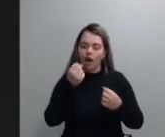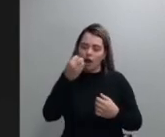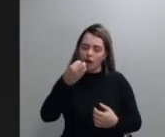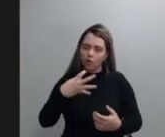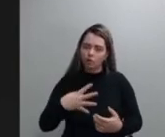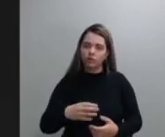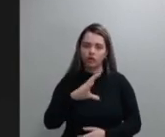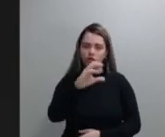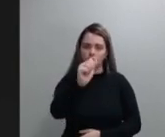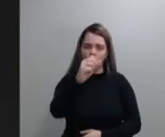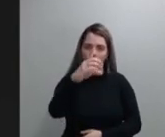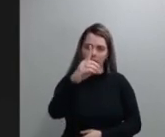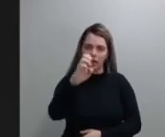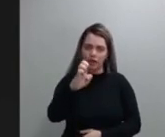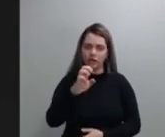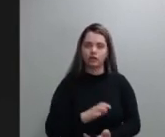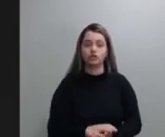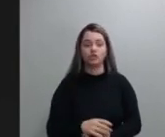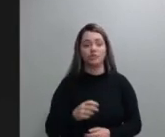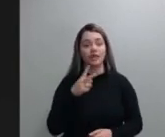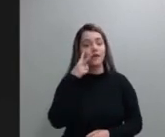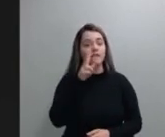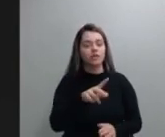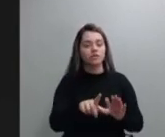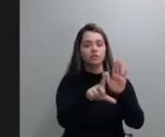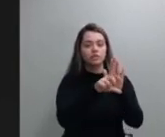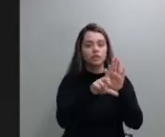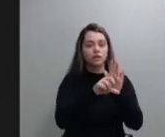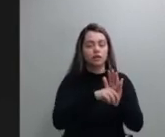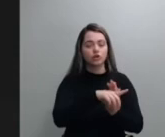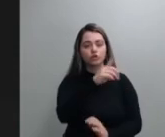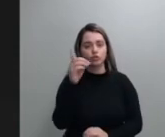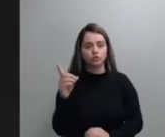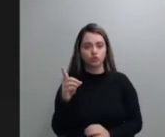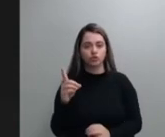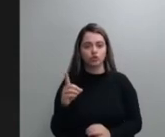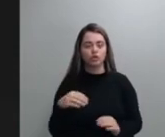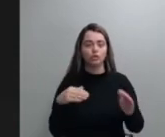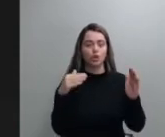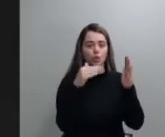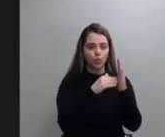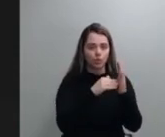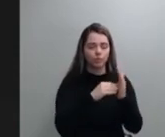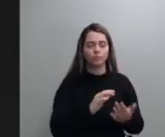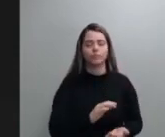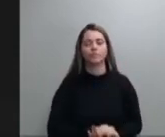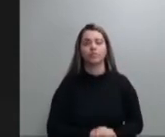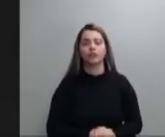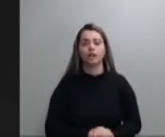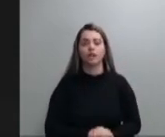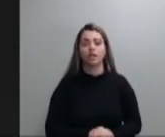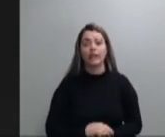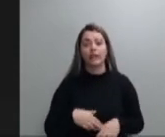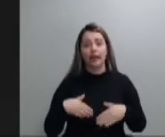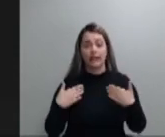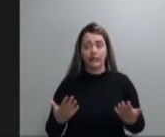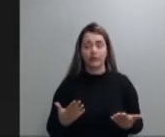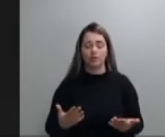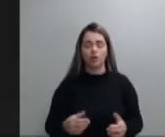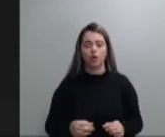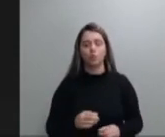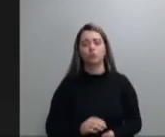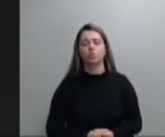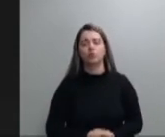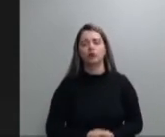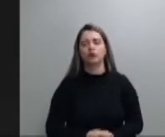em lei logo não tendo sido observados 15 dias resulta esforçosa a combinação de multa então a jurisprudência sempre foi uniforme tanto de